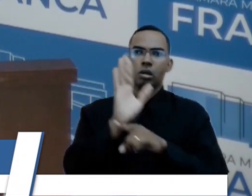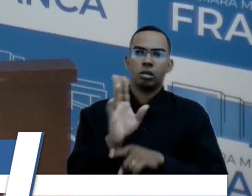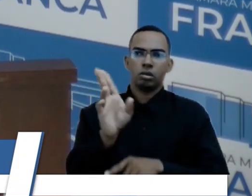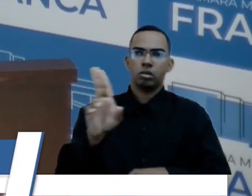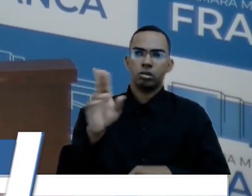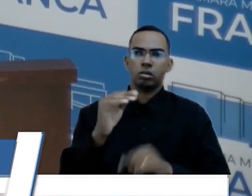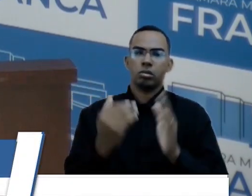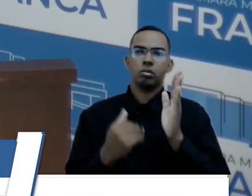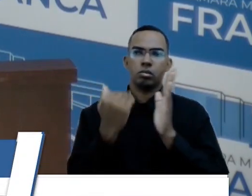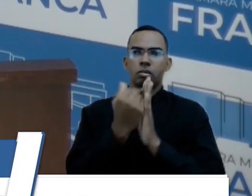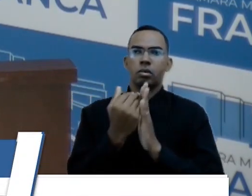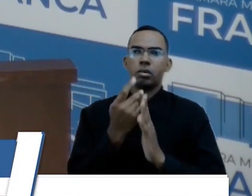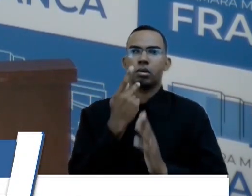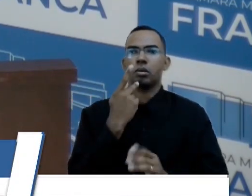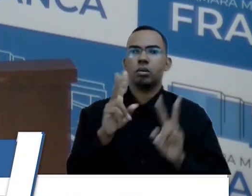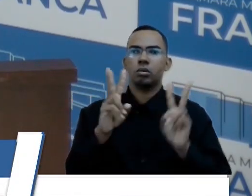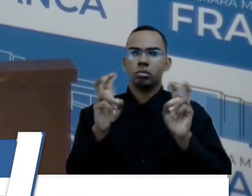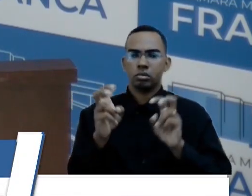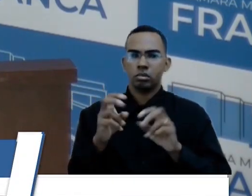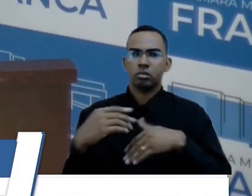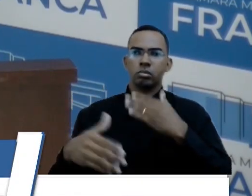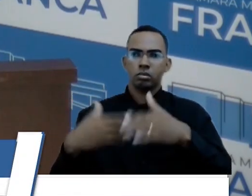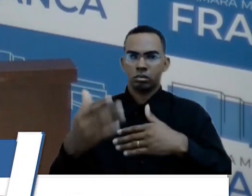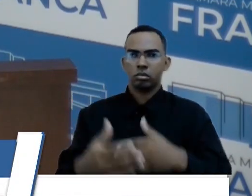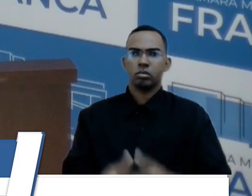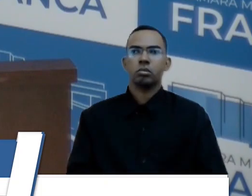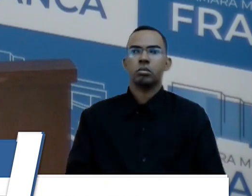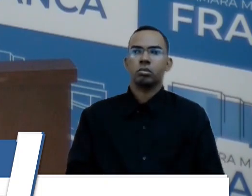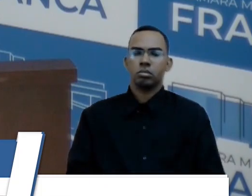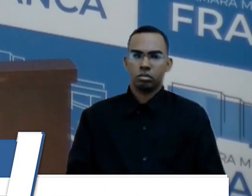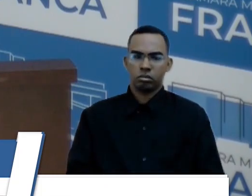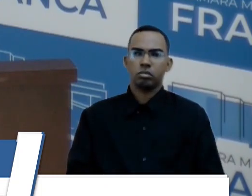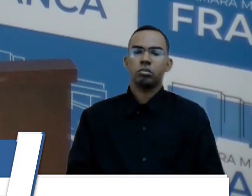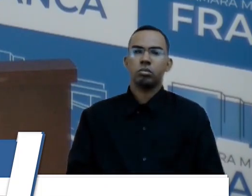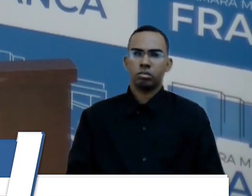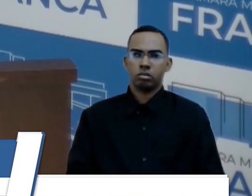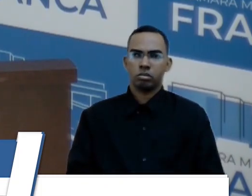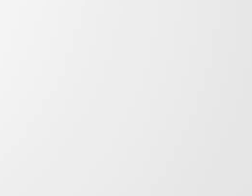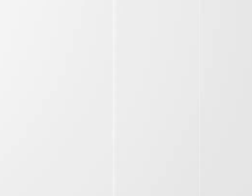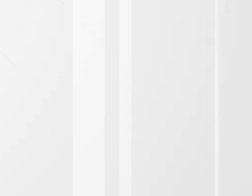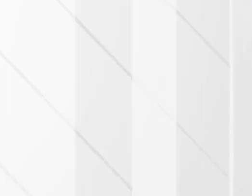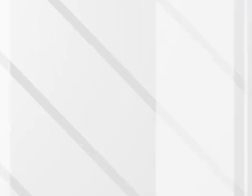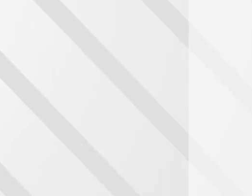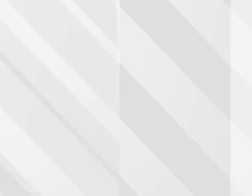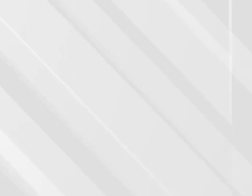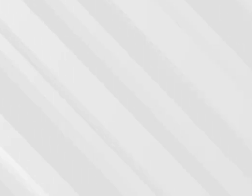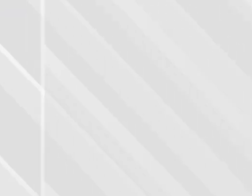a palavra, porque esse assunto ainda vai aí discorrer muito, com muita conversa ainda. Muito obrigado.